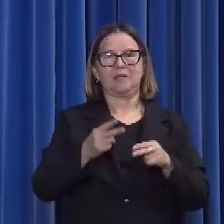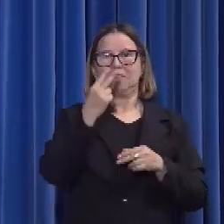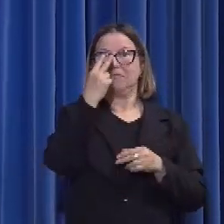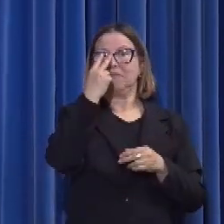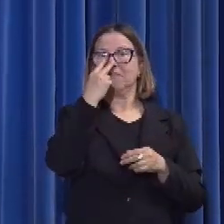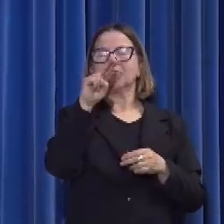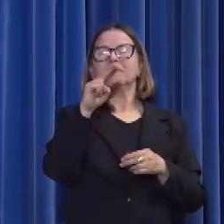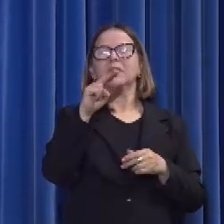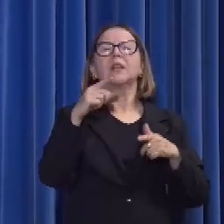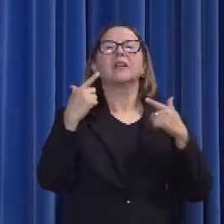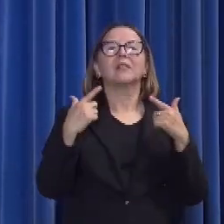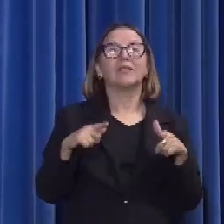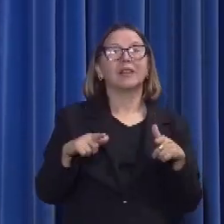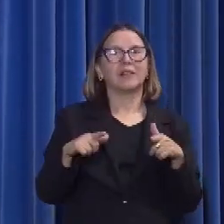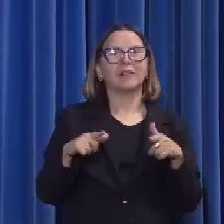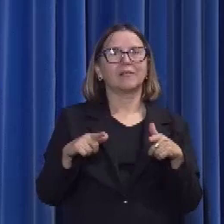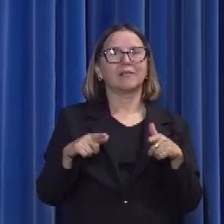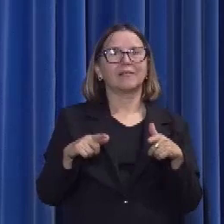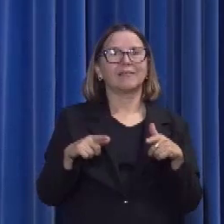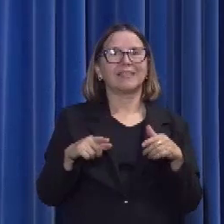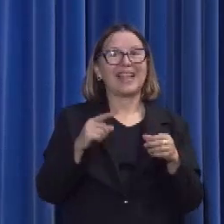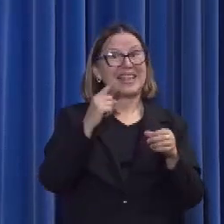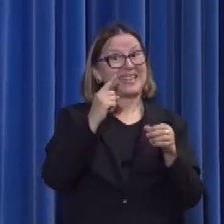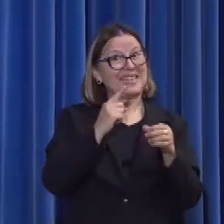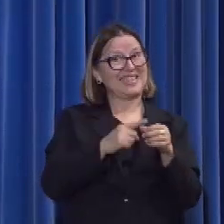para onde? Para essa cidade.